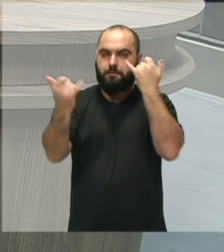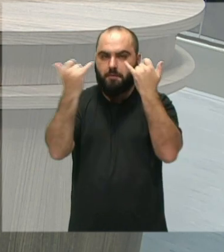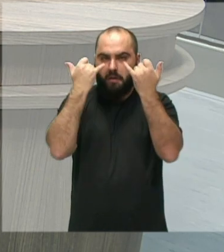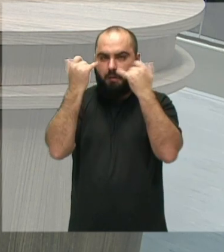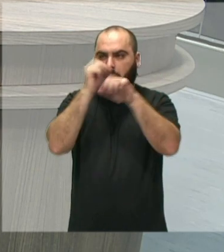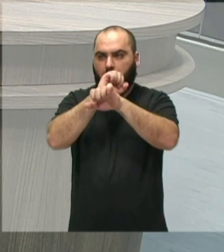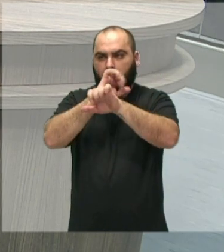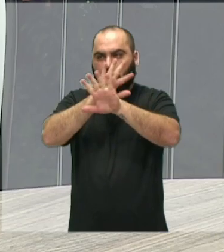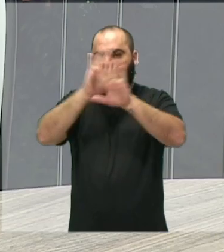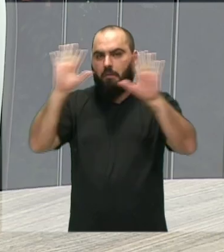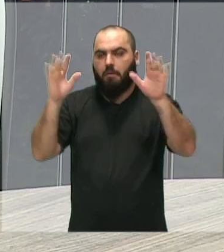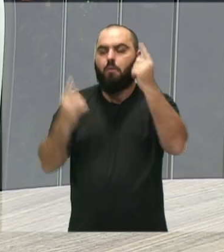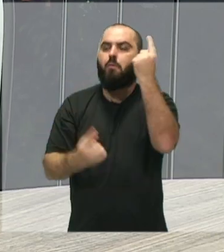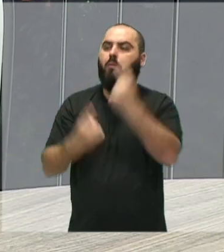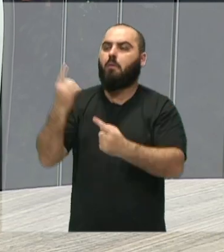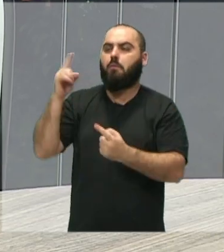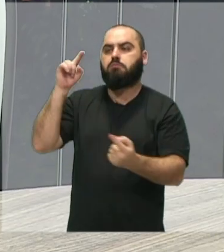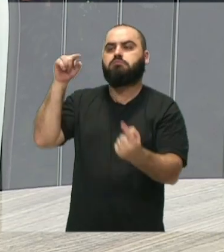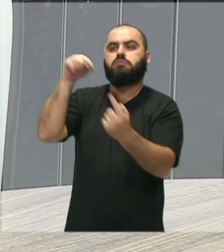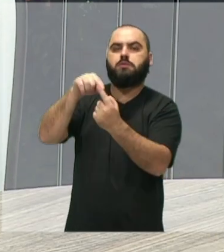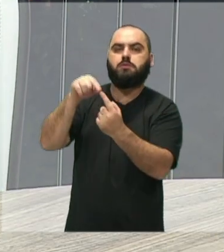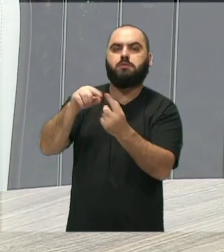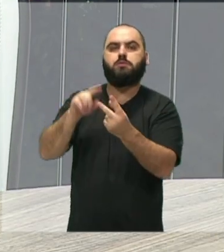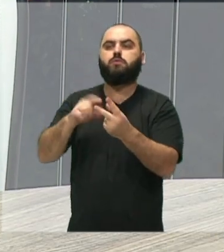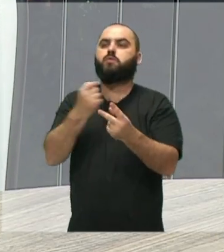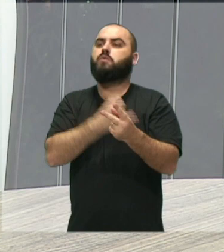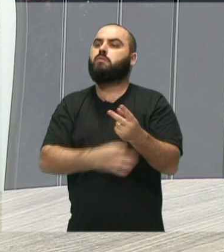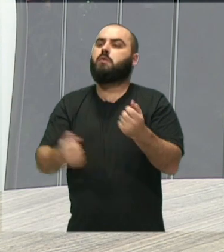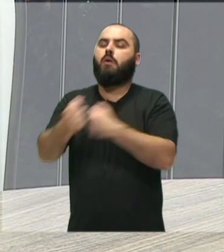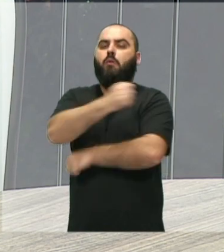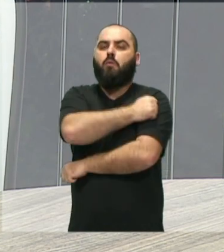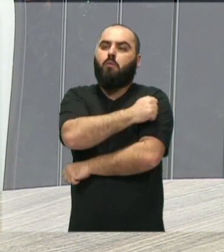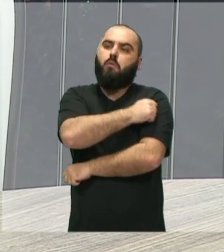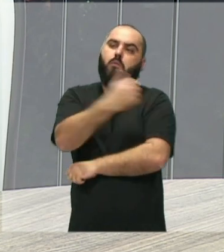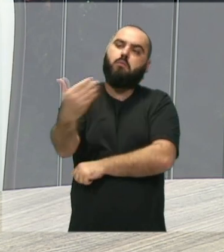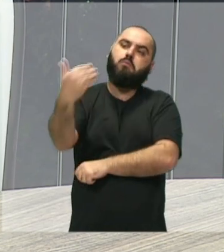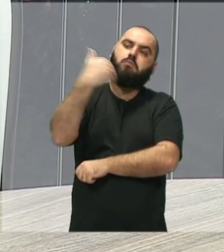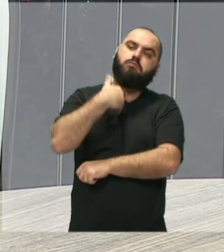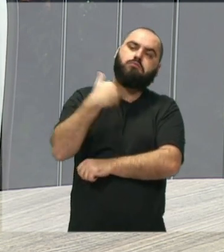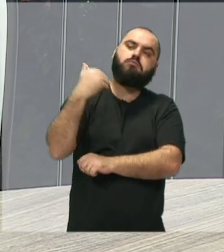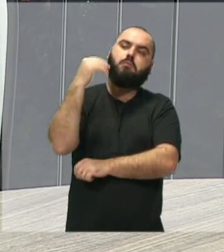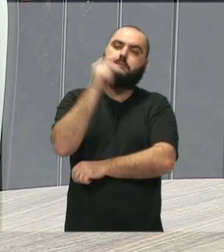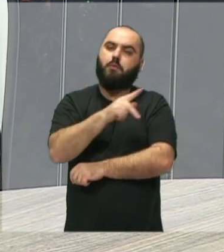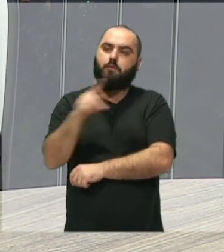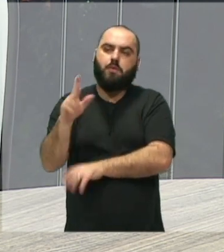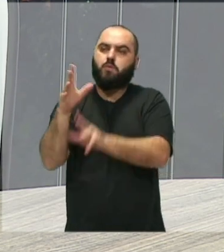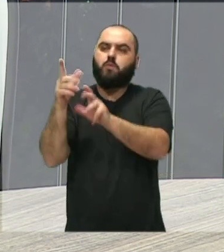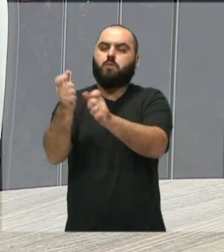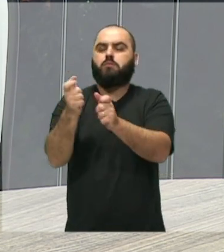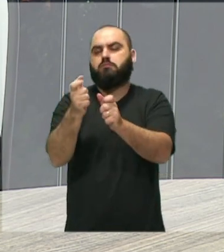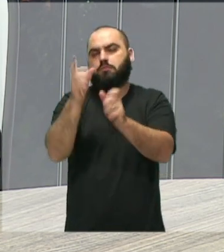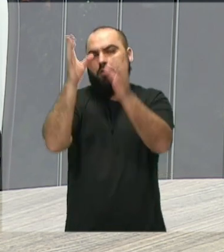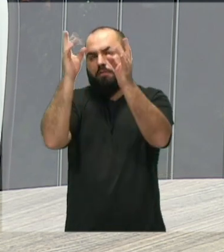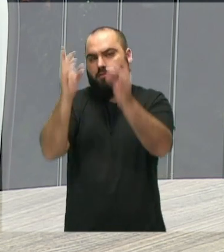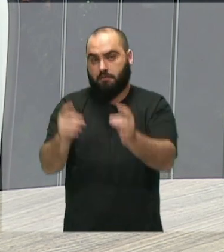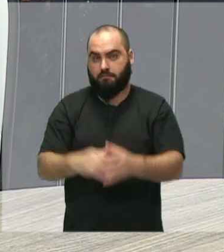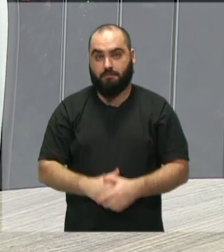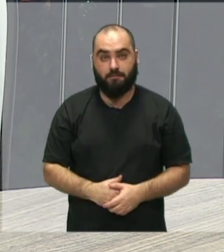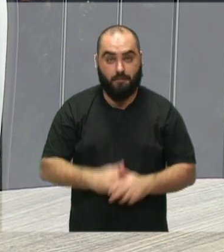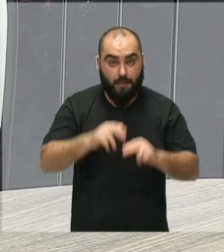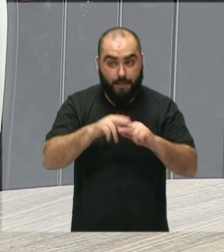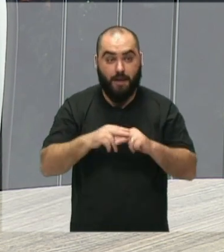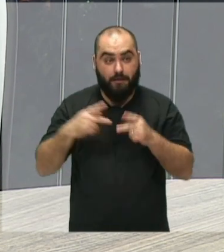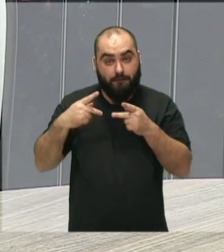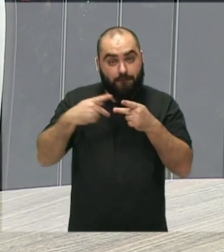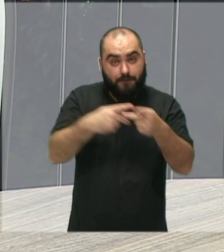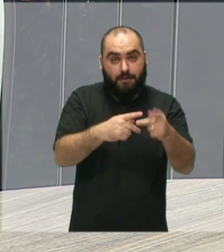de qual que é o intuito, quantos alunos vêm, né? E professor e tal. E aí a gente está com essas visitas, então o